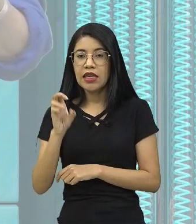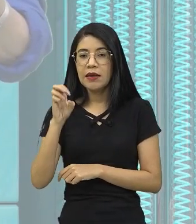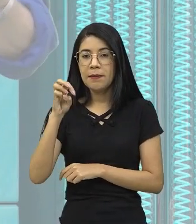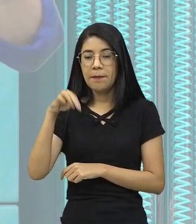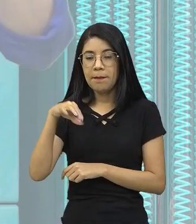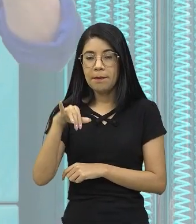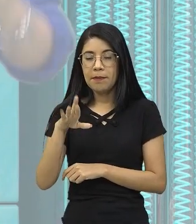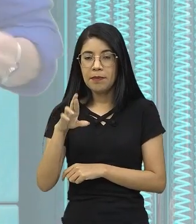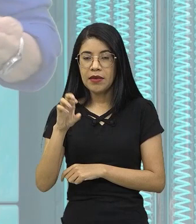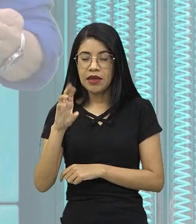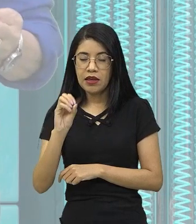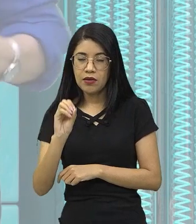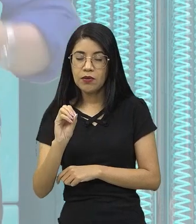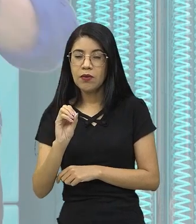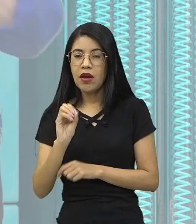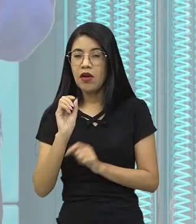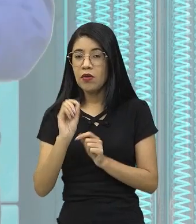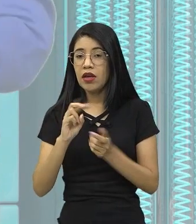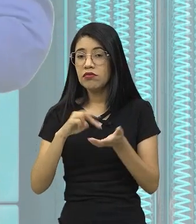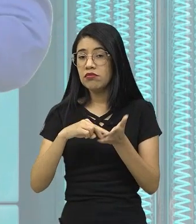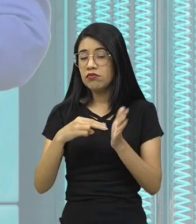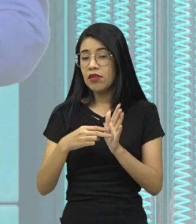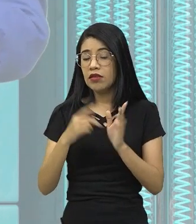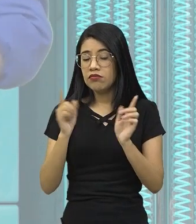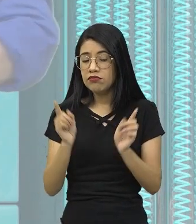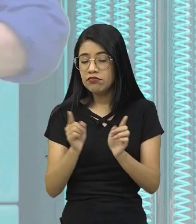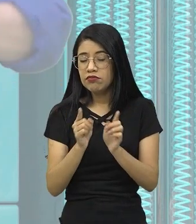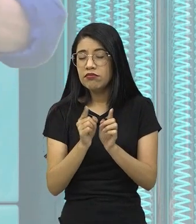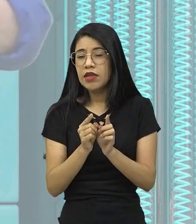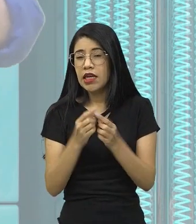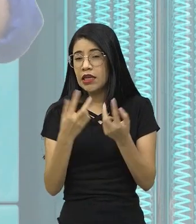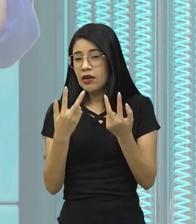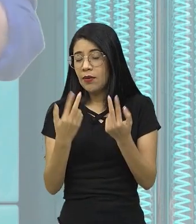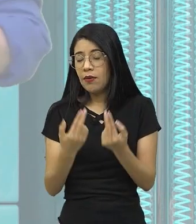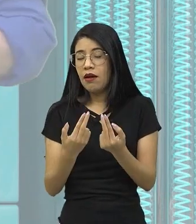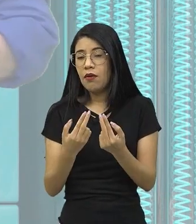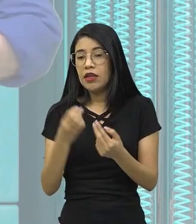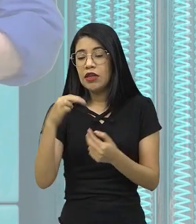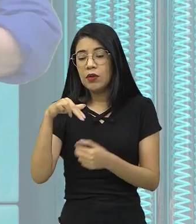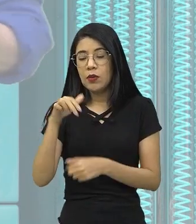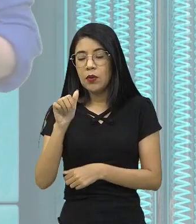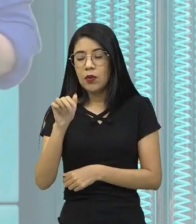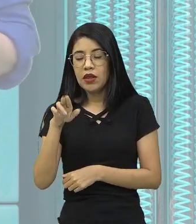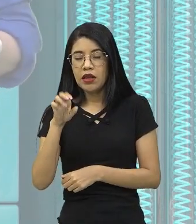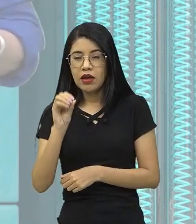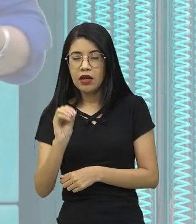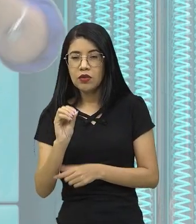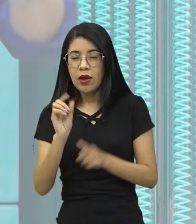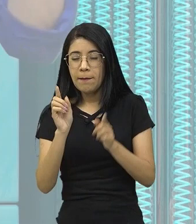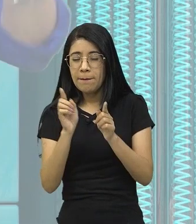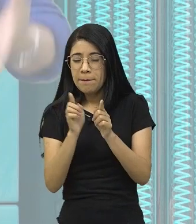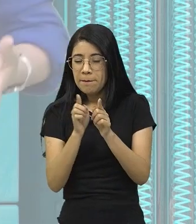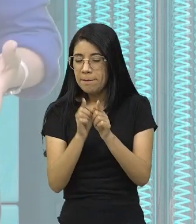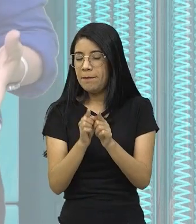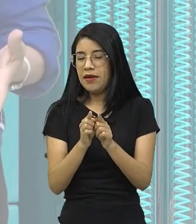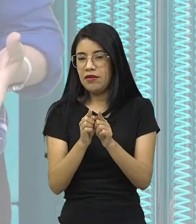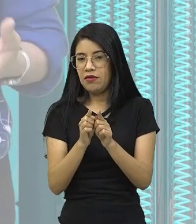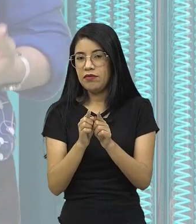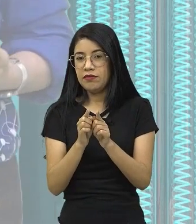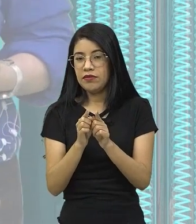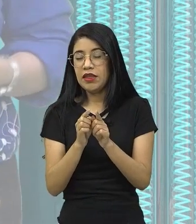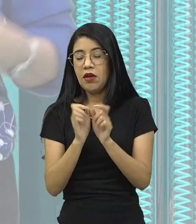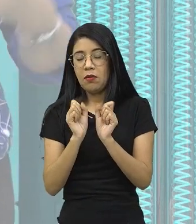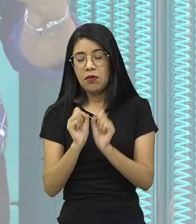ideias semelhantes de pequeno. E nano, né, traz ainda a ideia de menor ainda, portanto, já dá para a